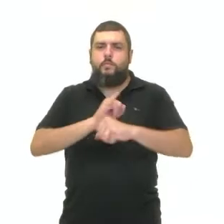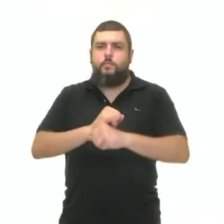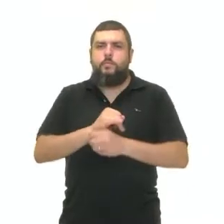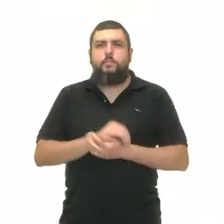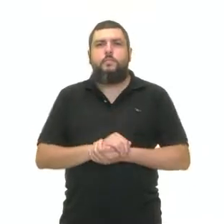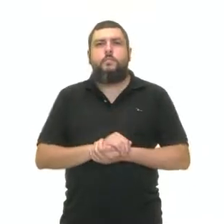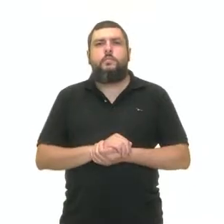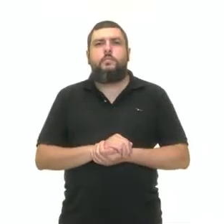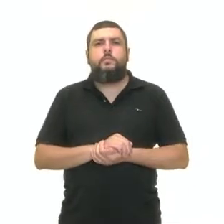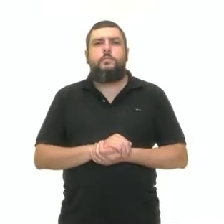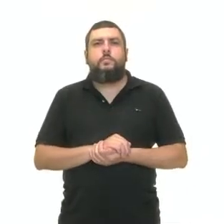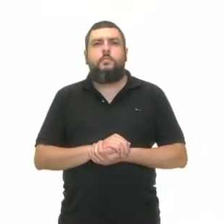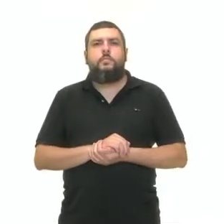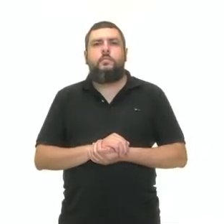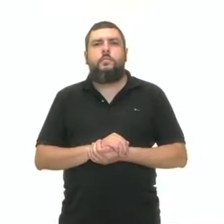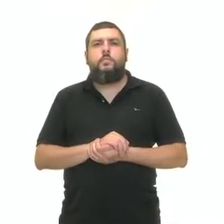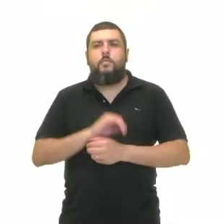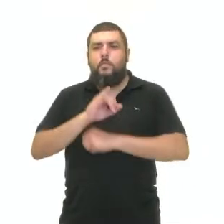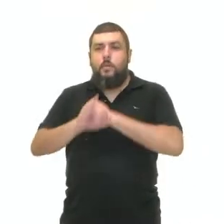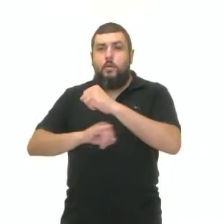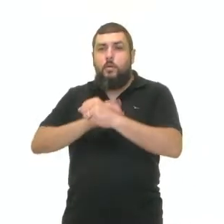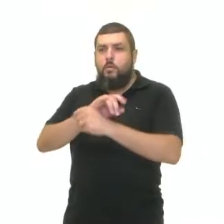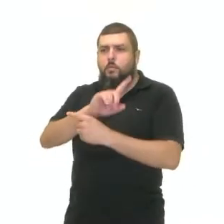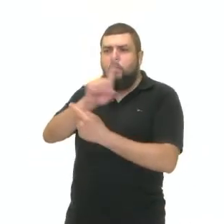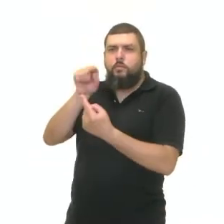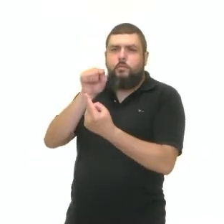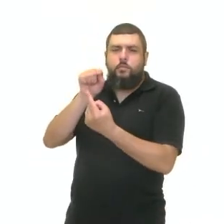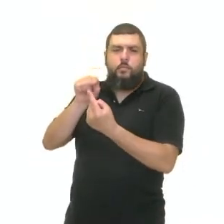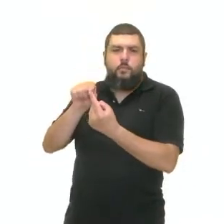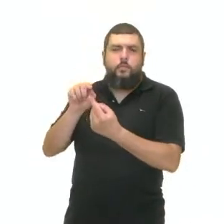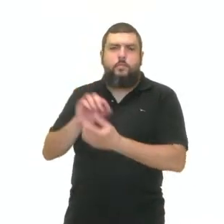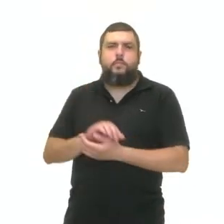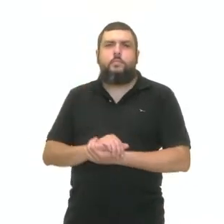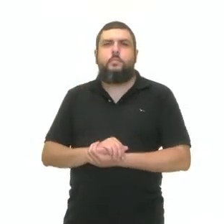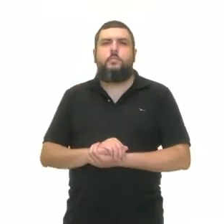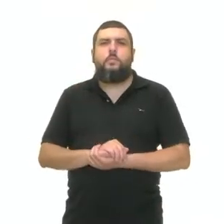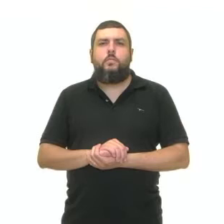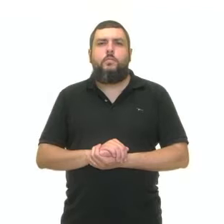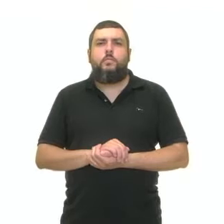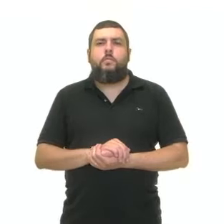do acesso à internet em porcentagem. Então, eu tenho aqui, ó,